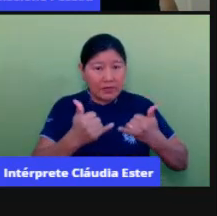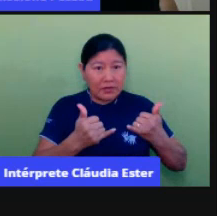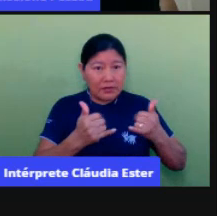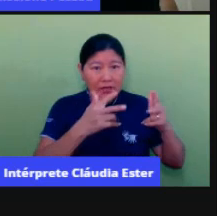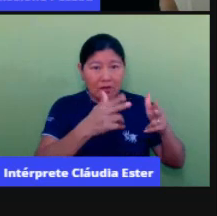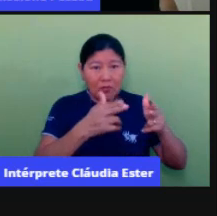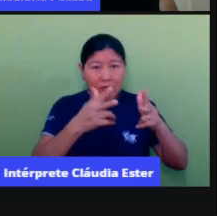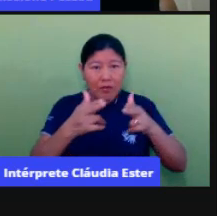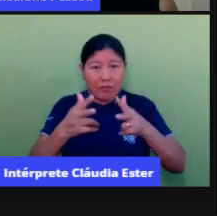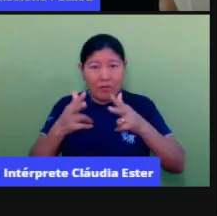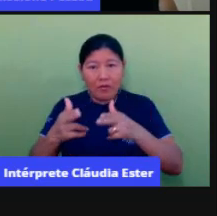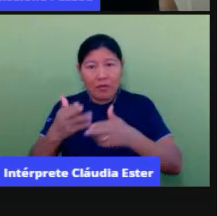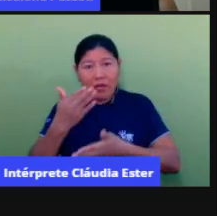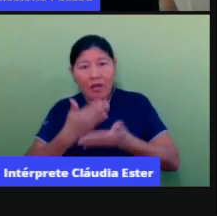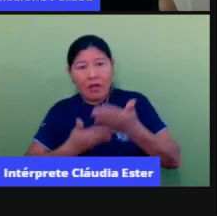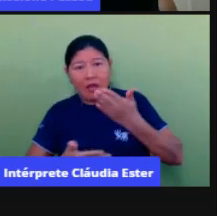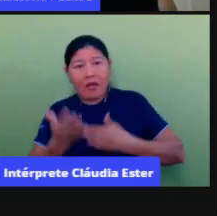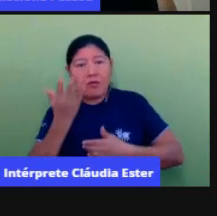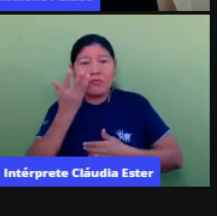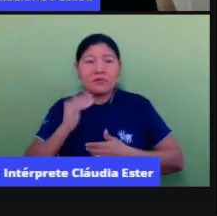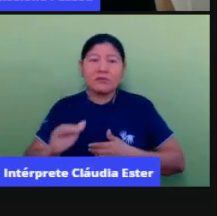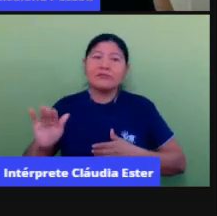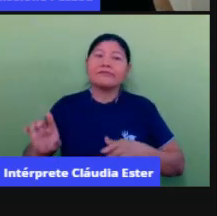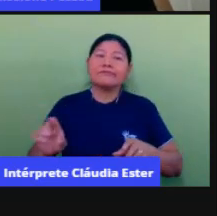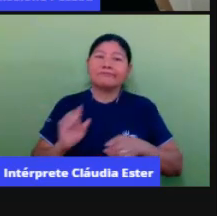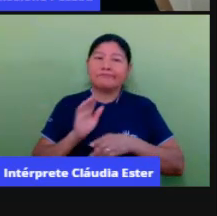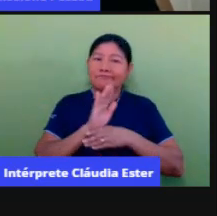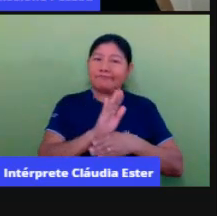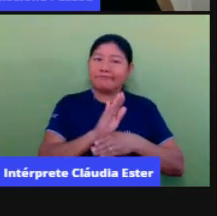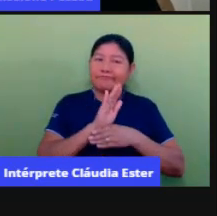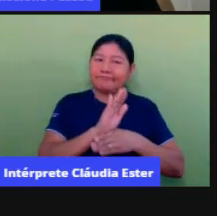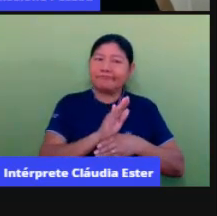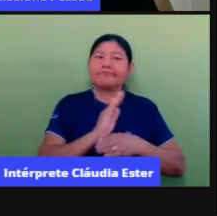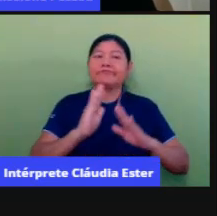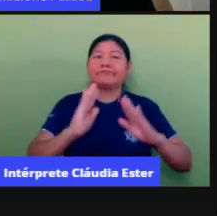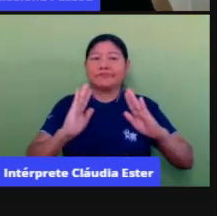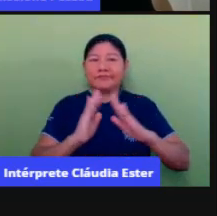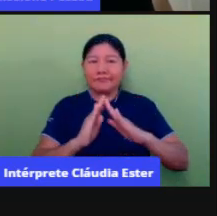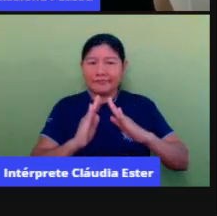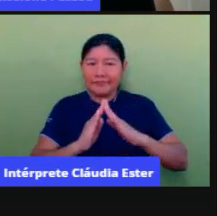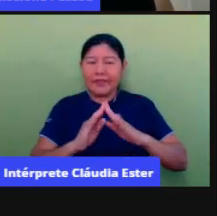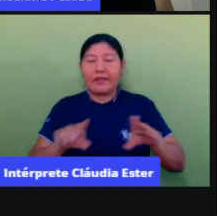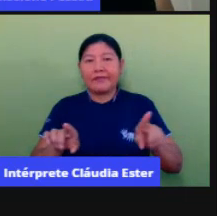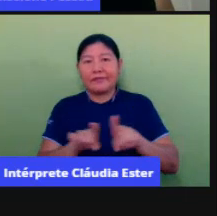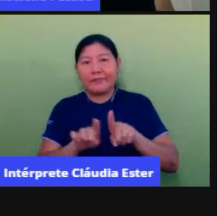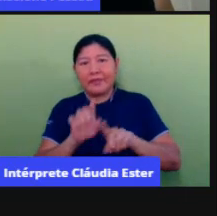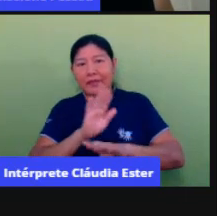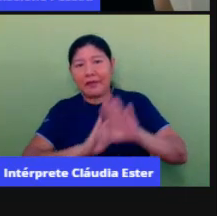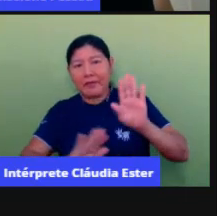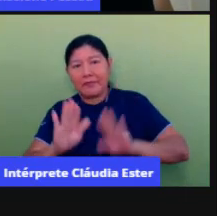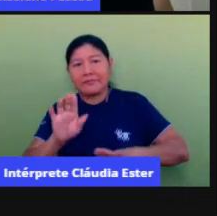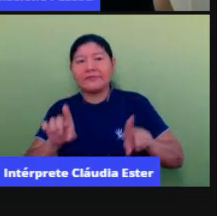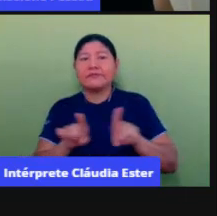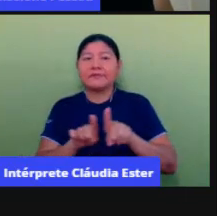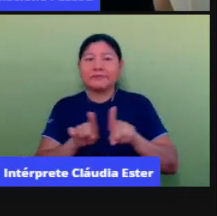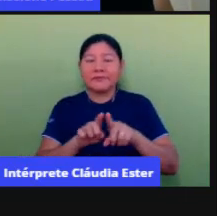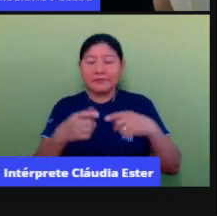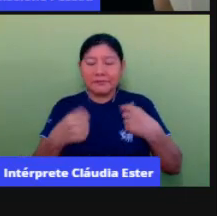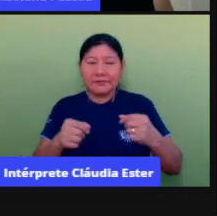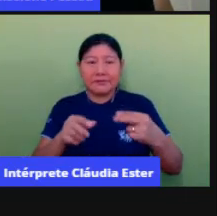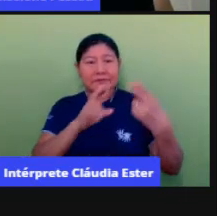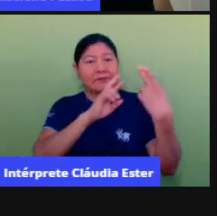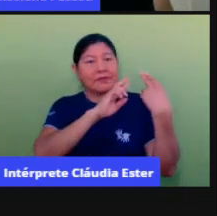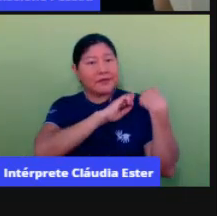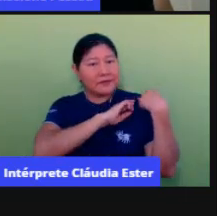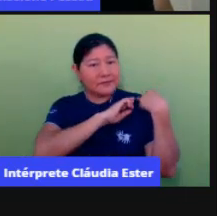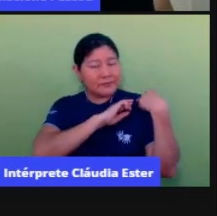pequenas que já ajudam em casa, que já trabalham, que já têm responsabilidade com seus irmãos mais novos, enquanto nós temos outras crianças que têm